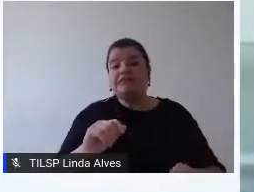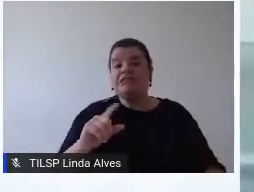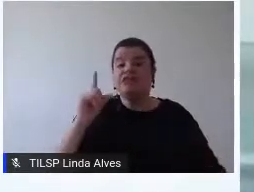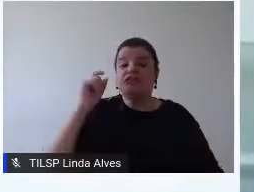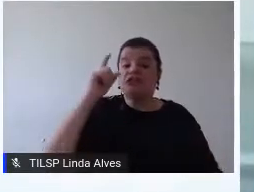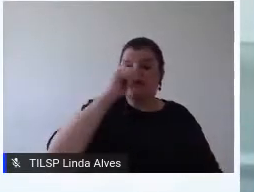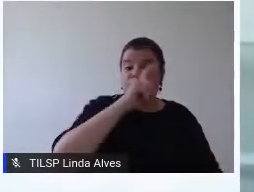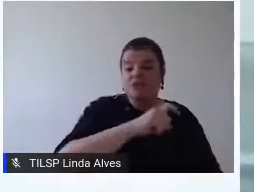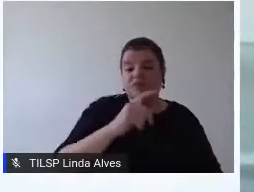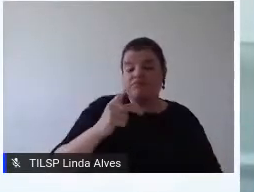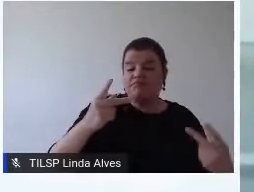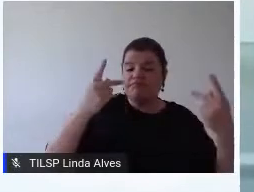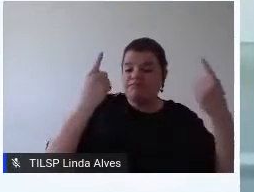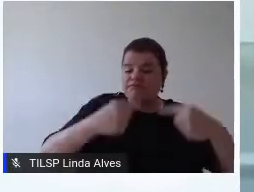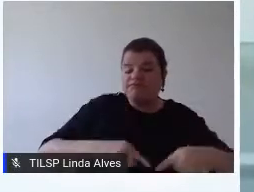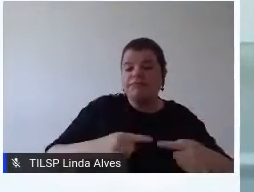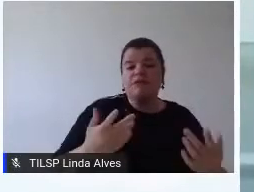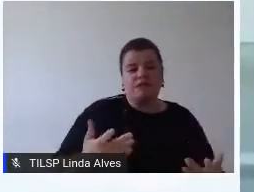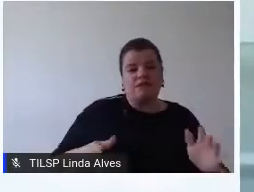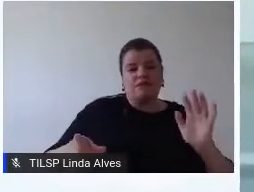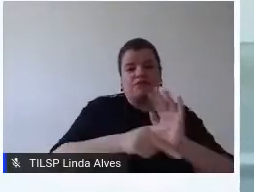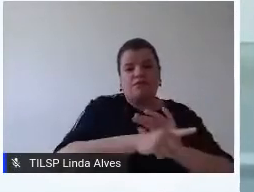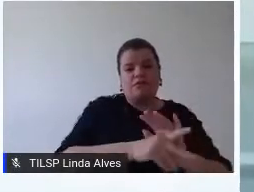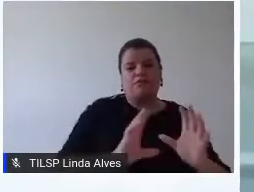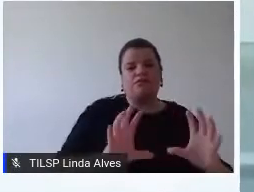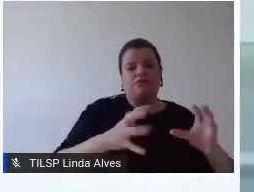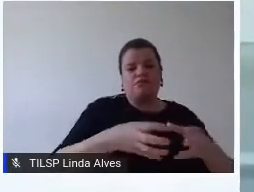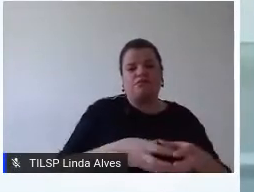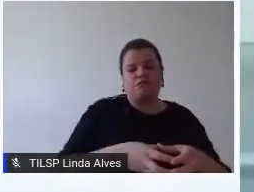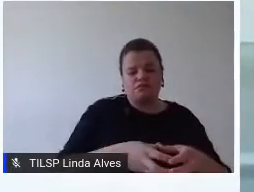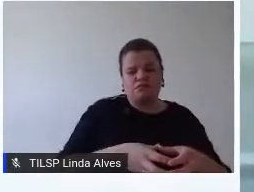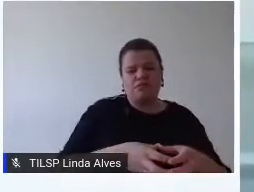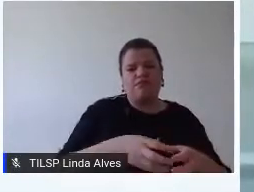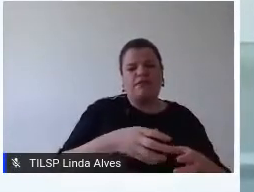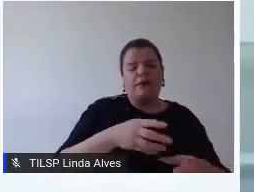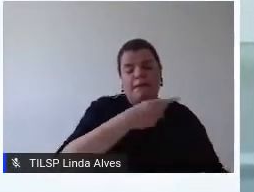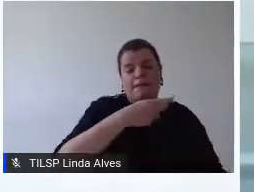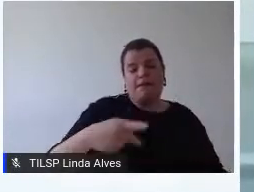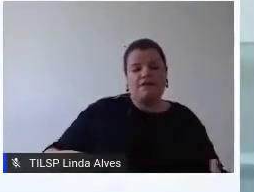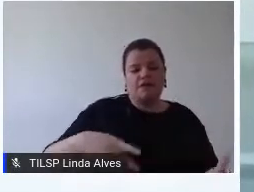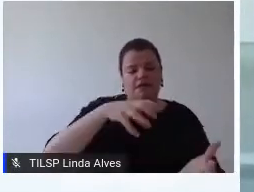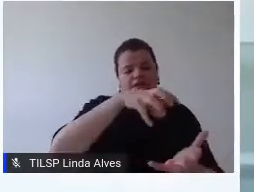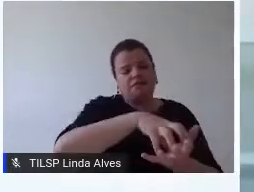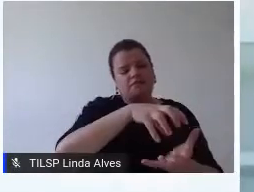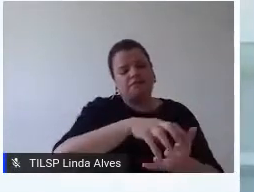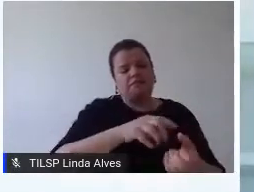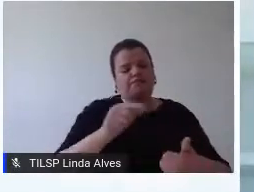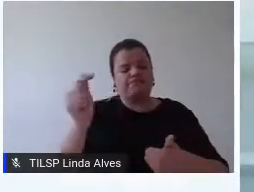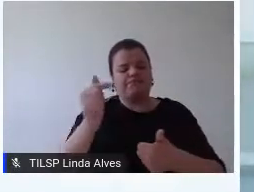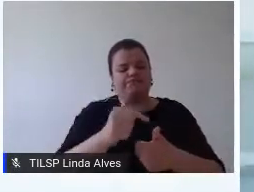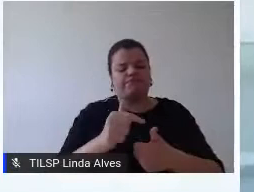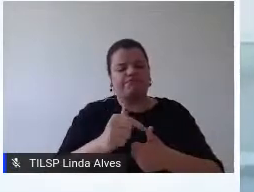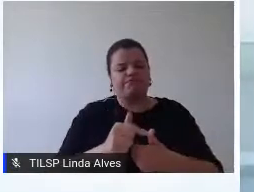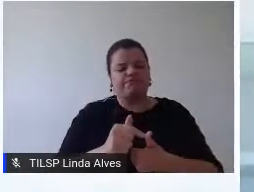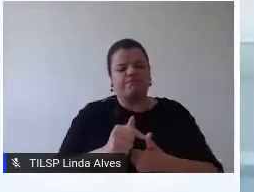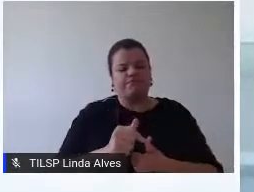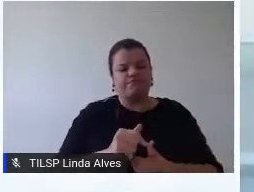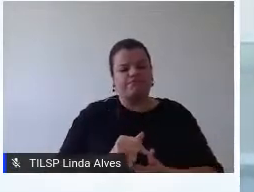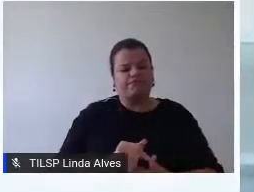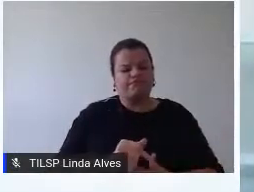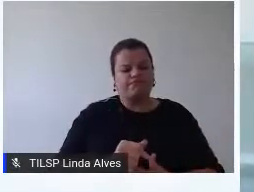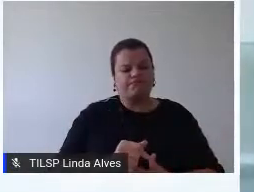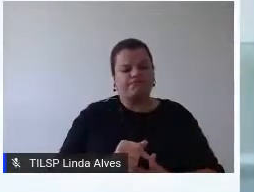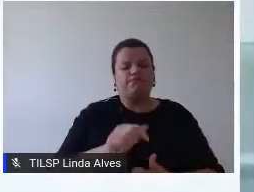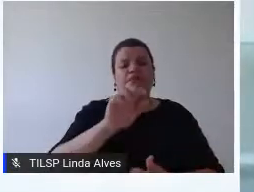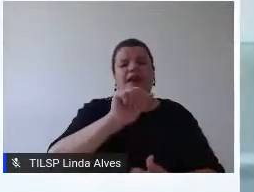para os candidatos que pleiteiam a vaga de presidente. Então, ali, muito objetivamente, eu listei